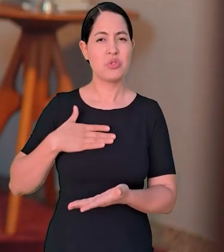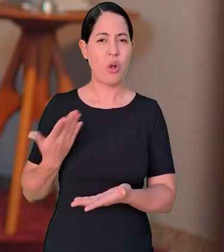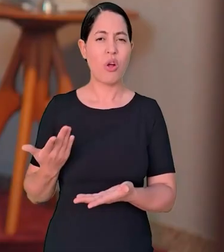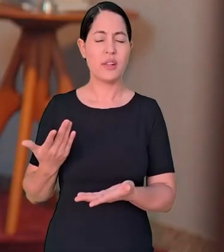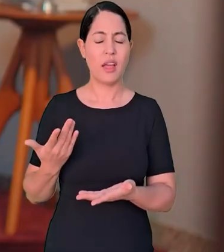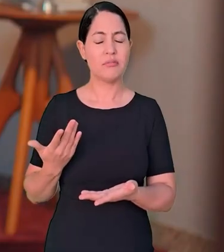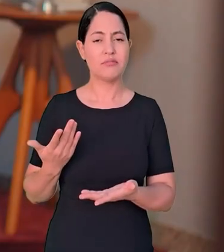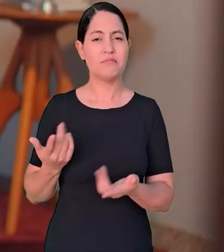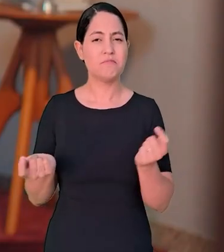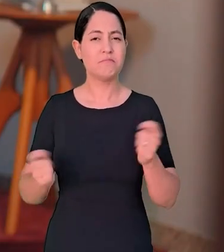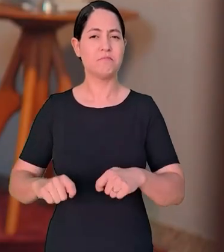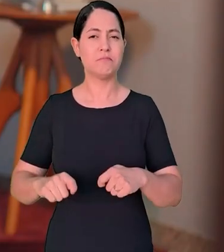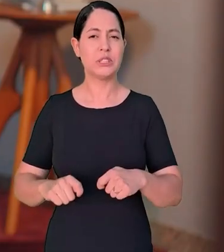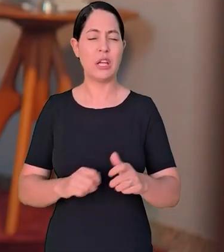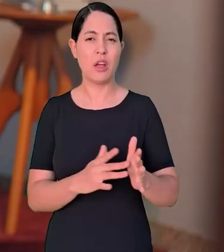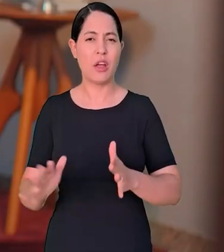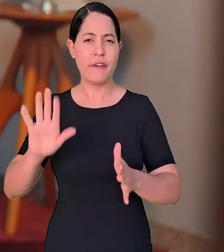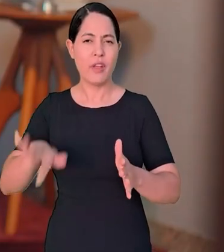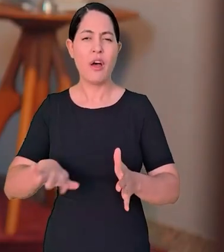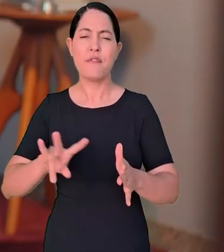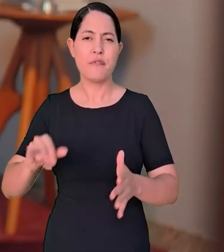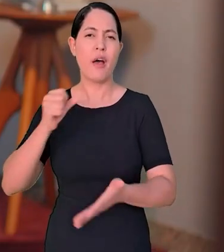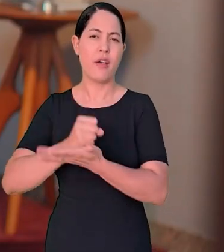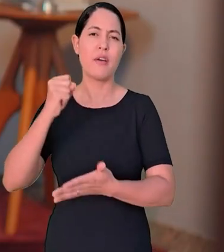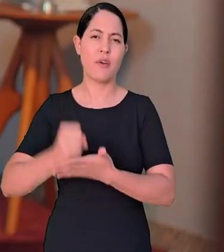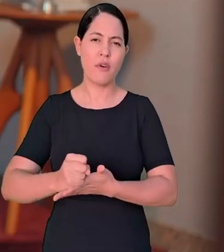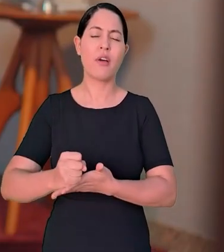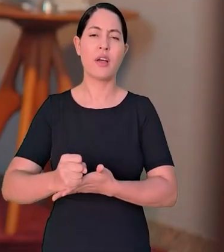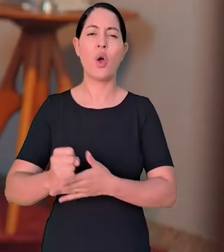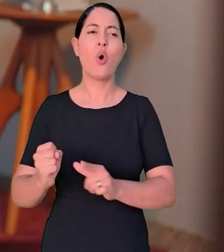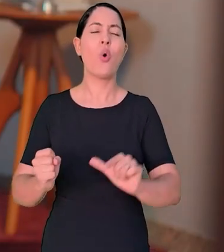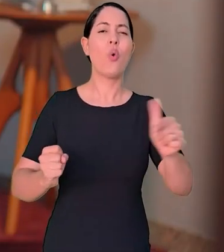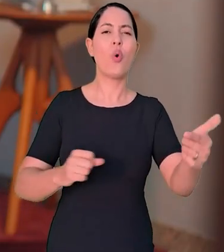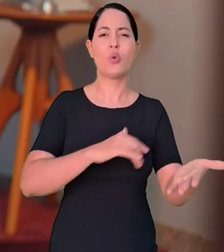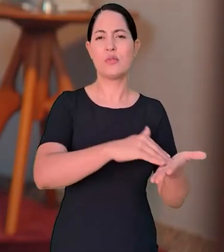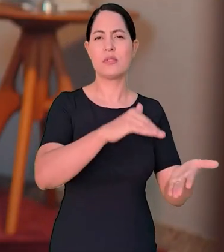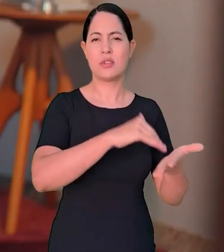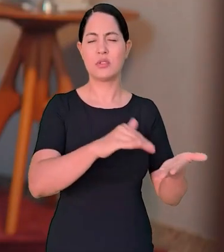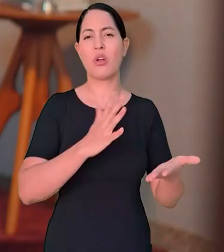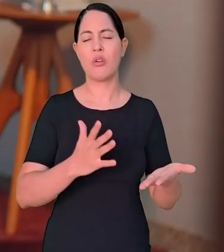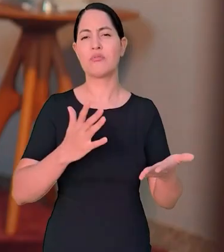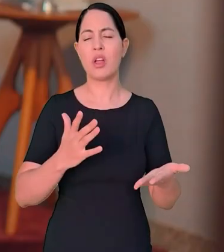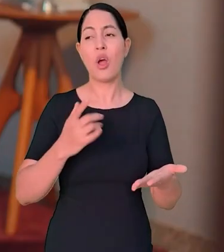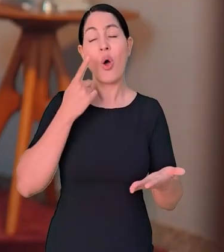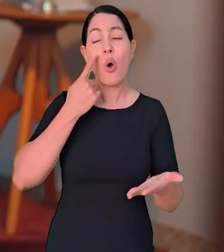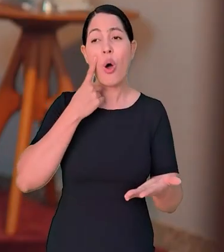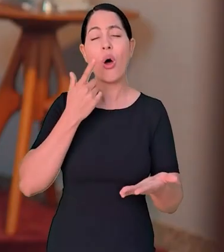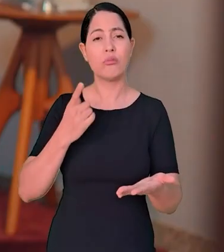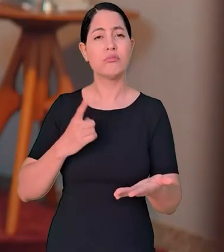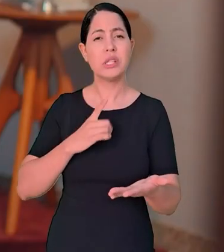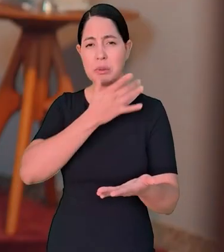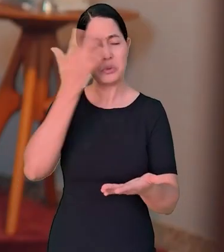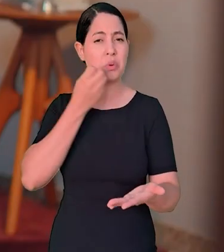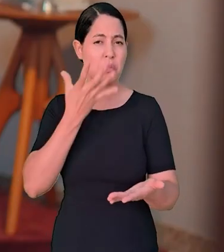residente e, ao final do projeto, fazer a contratação dele, fazer indicações para outros escritórios, indicar para outros